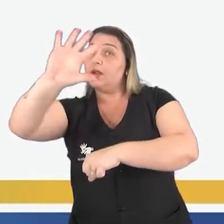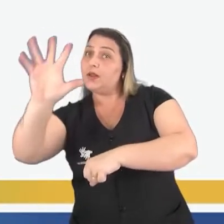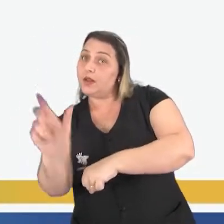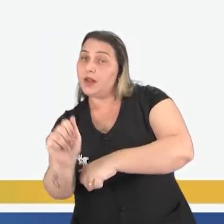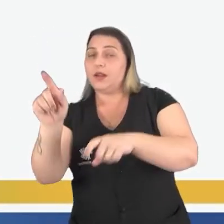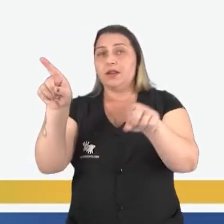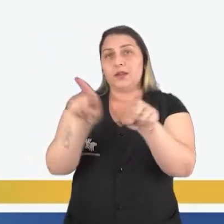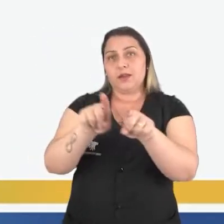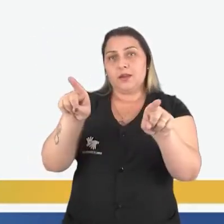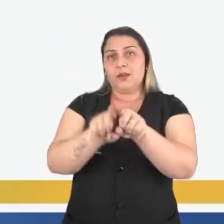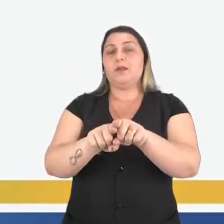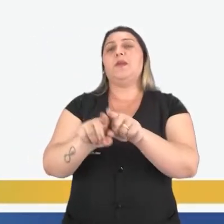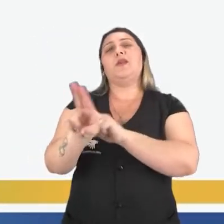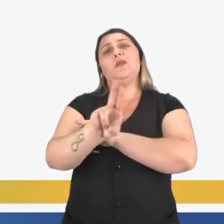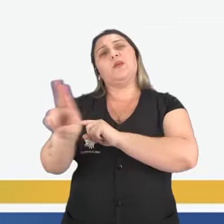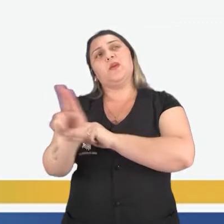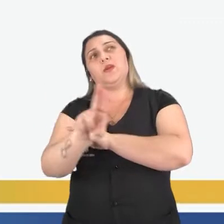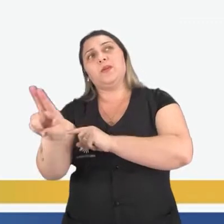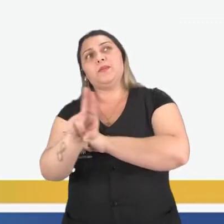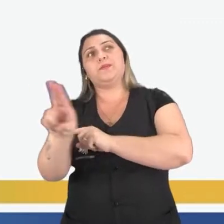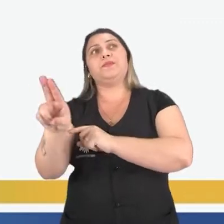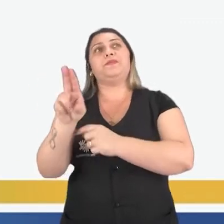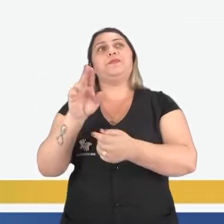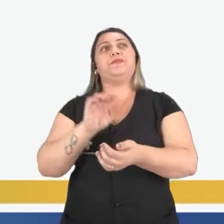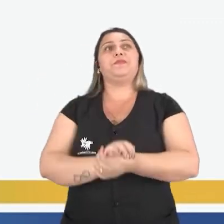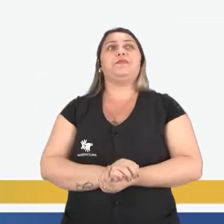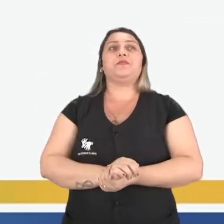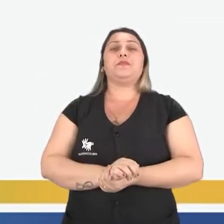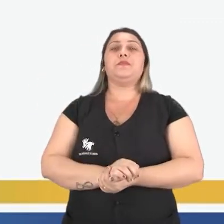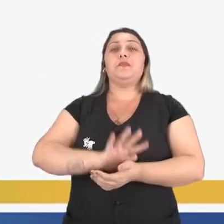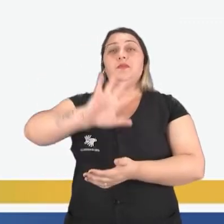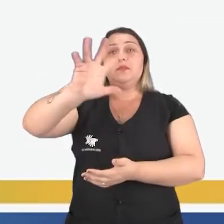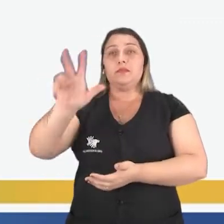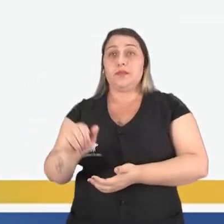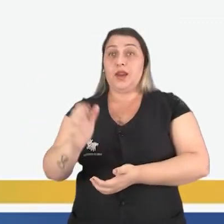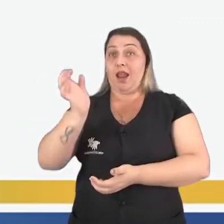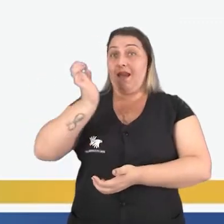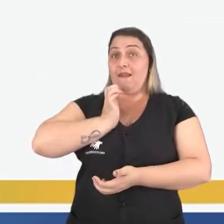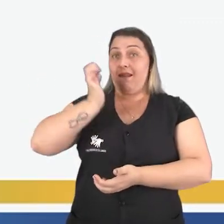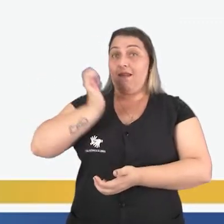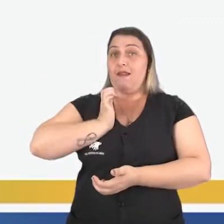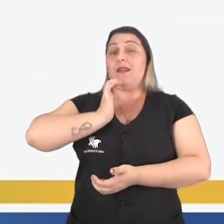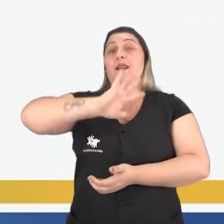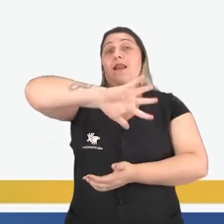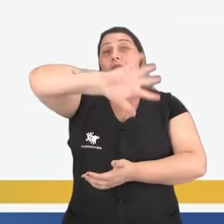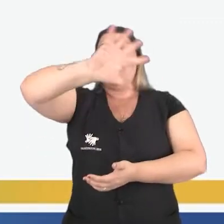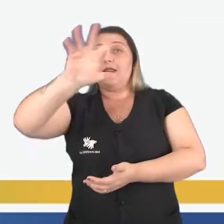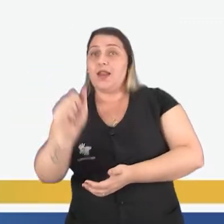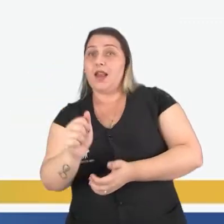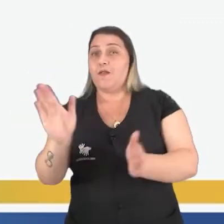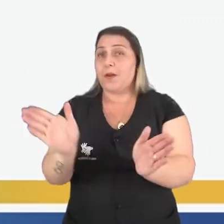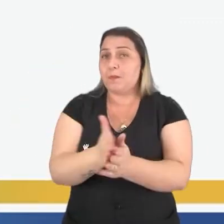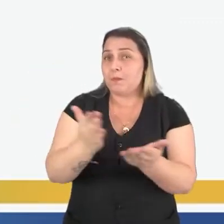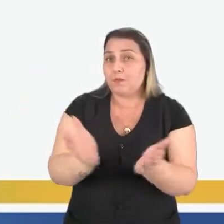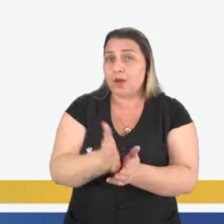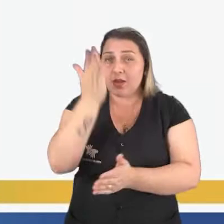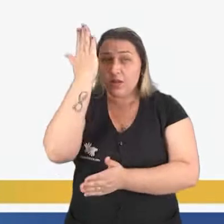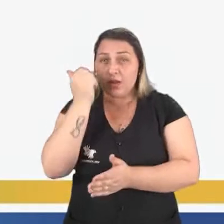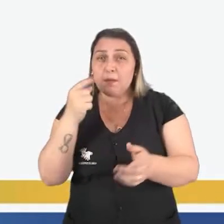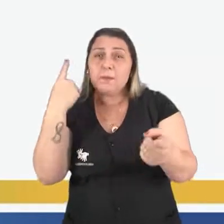E também elas são chamadas de África rica e África pobre. Então, vamos ver por